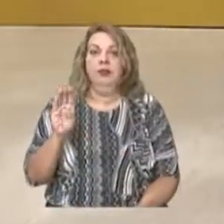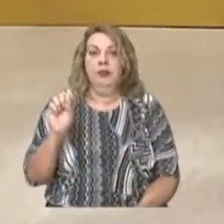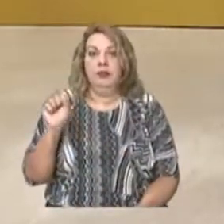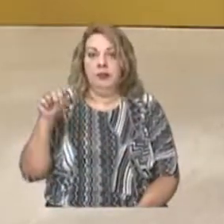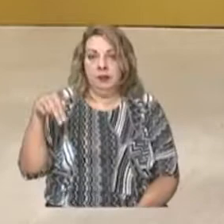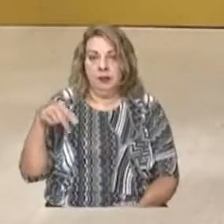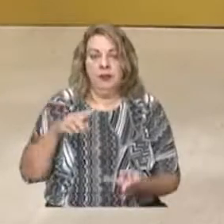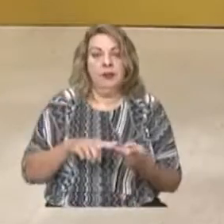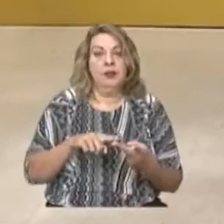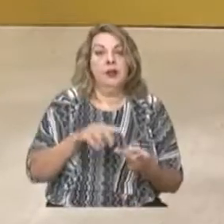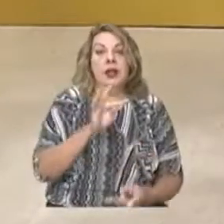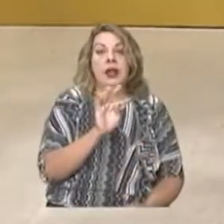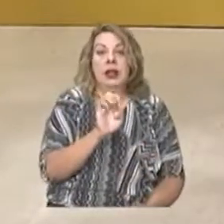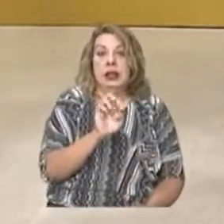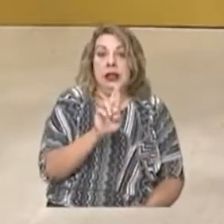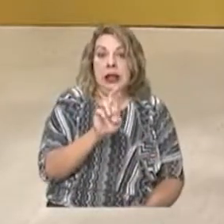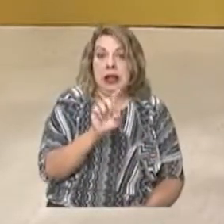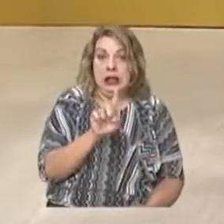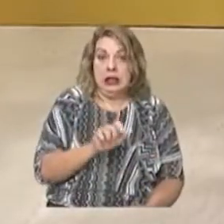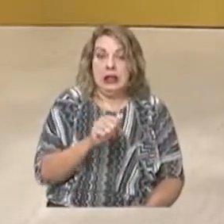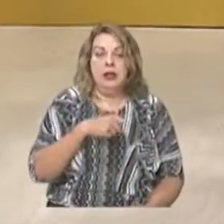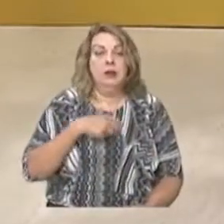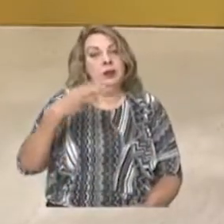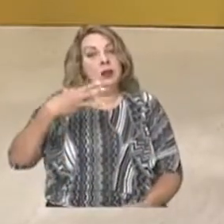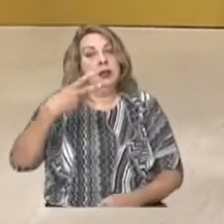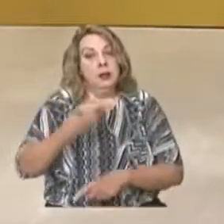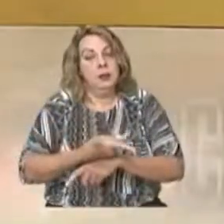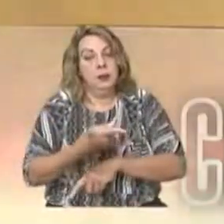no terceiro prêmio do último domingo. Olha só!